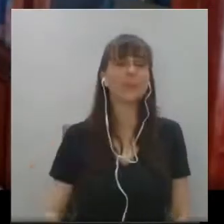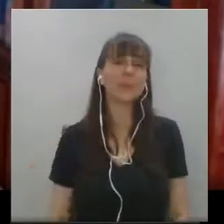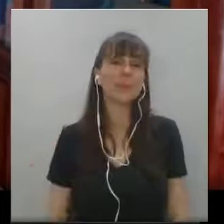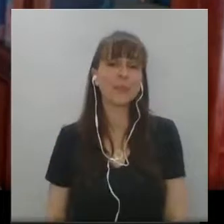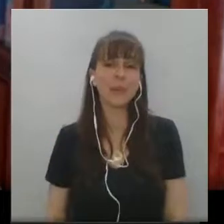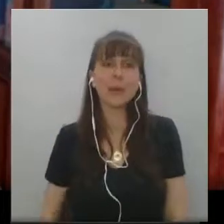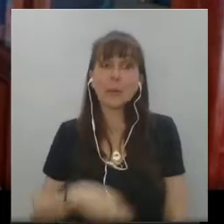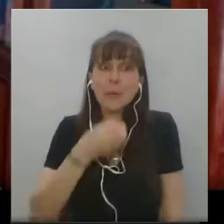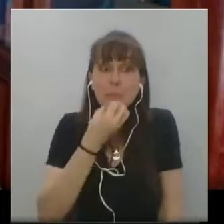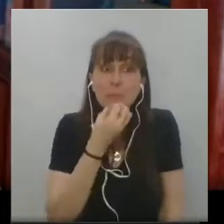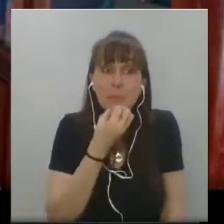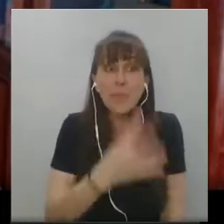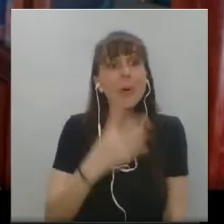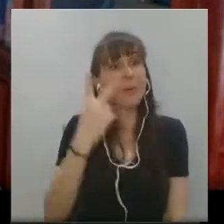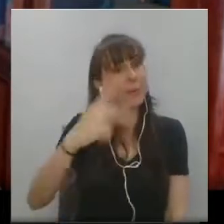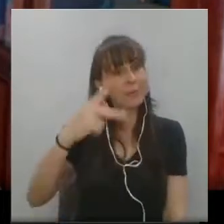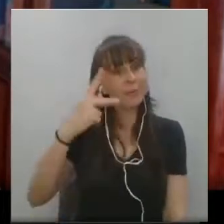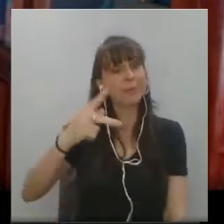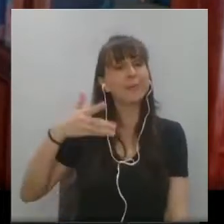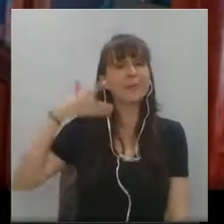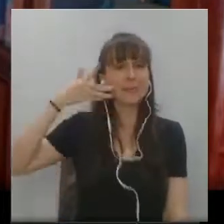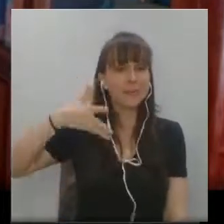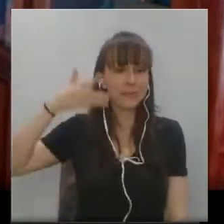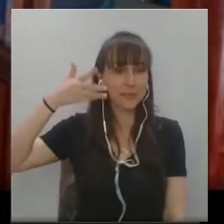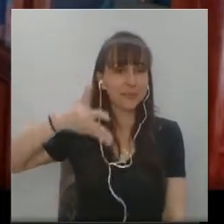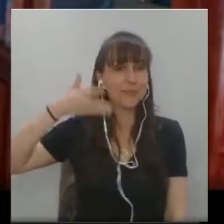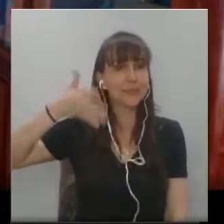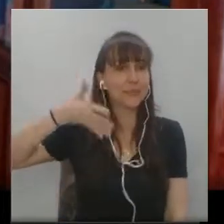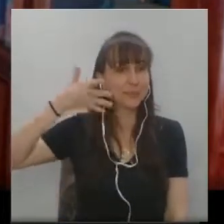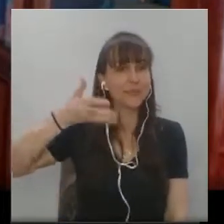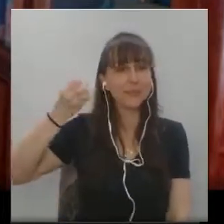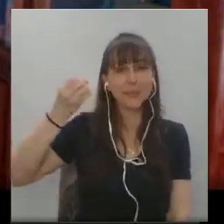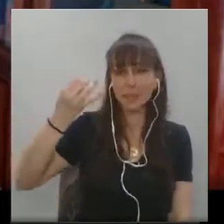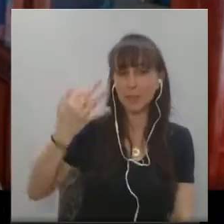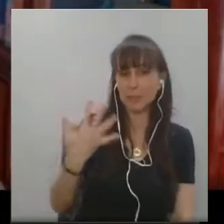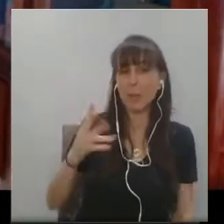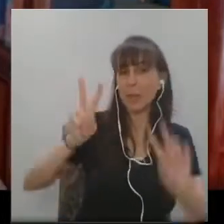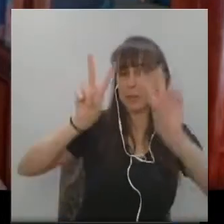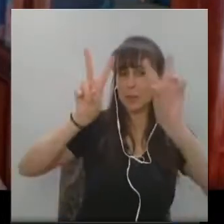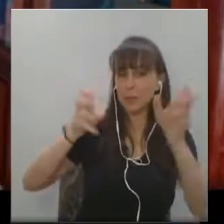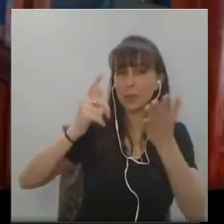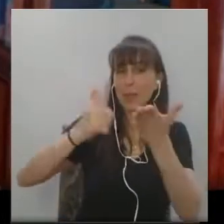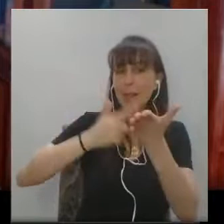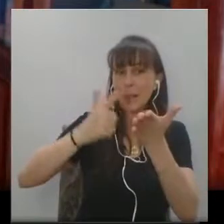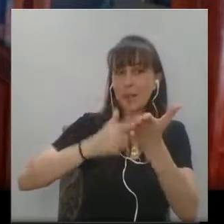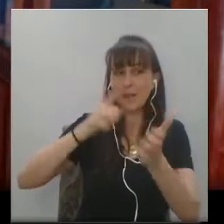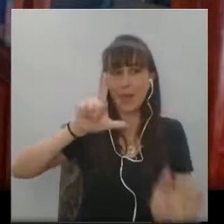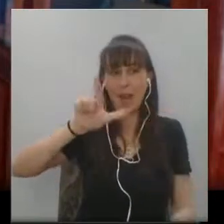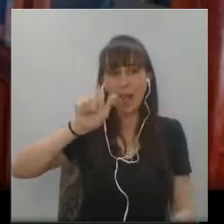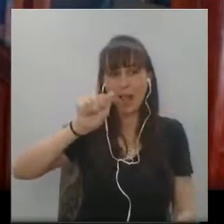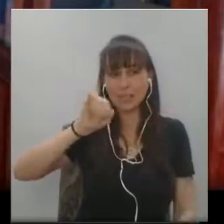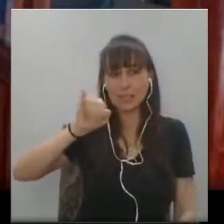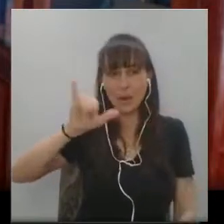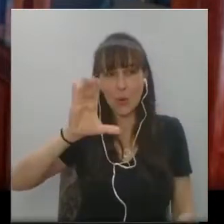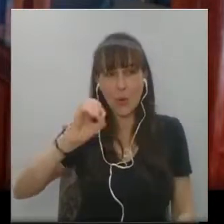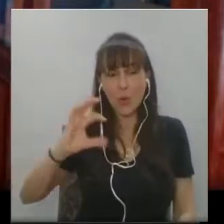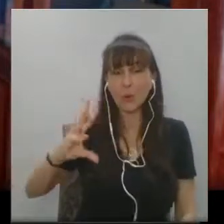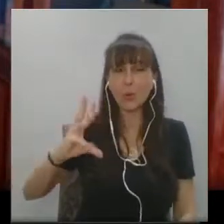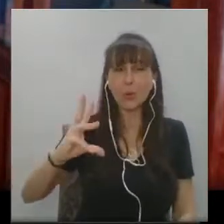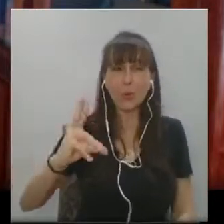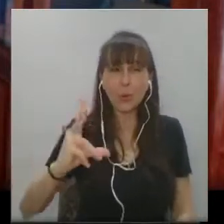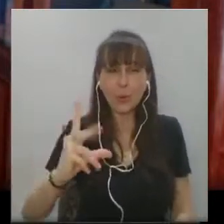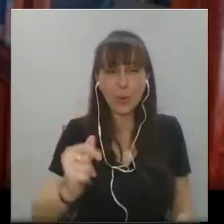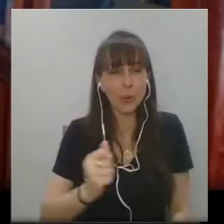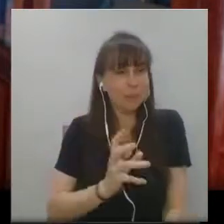Muito boa a sua colocação, né, sobre os livros clássicos, que encanta a todos, né? A leitura